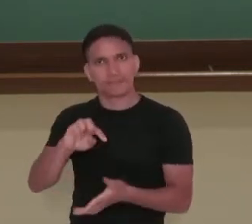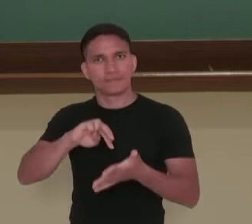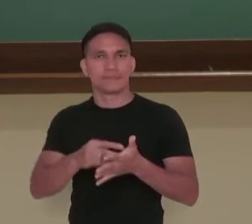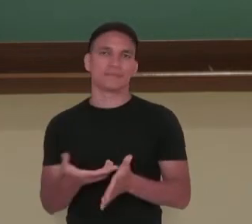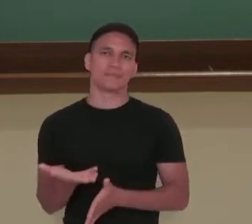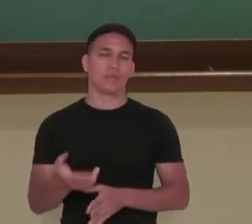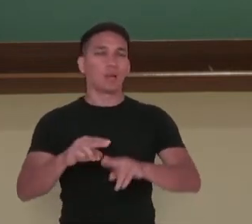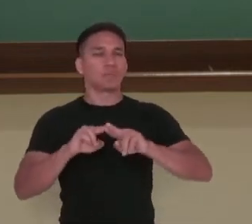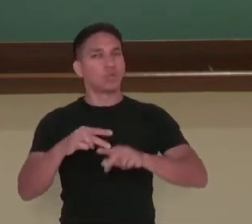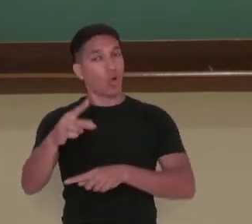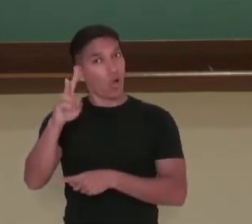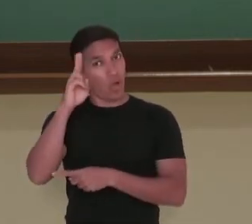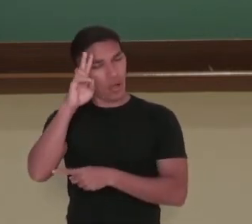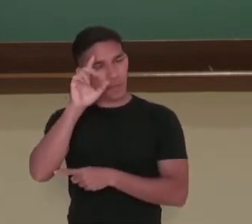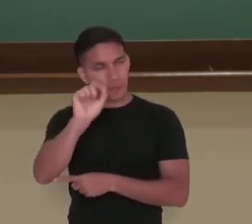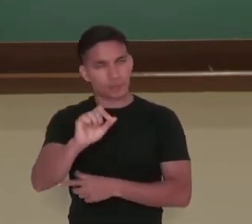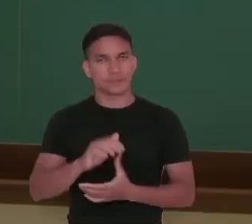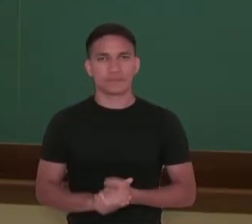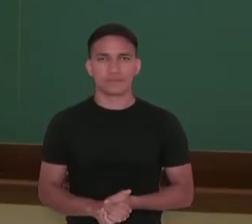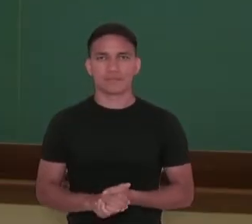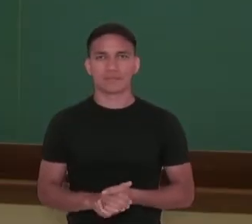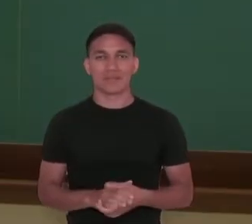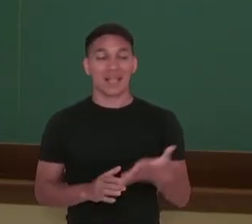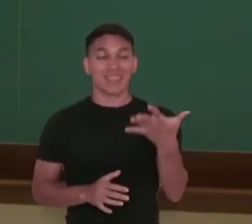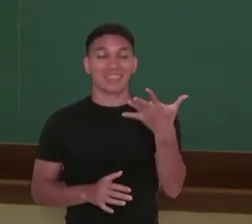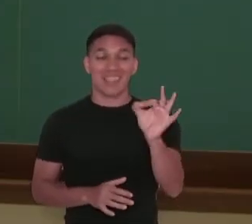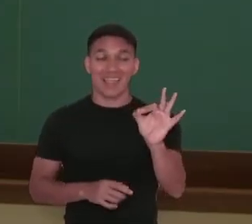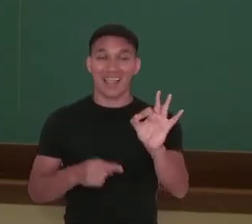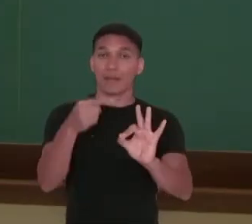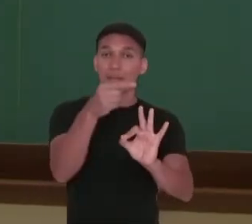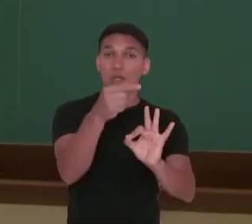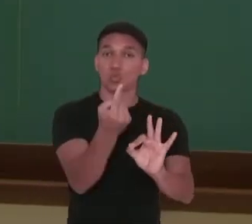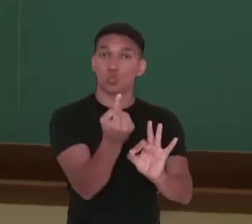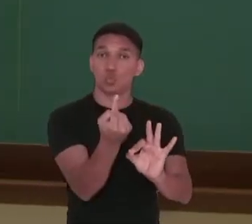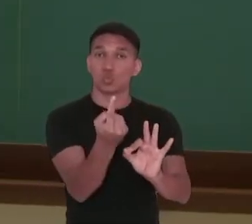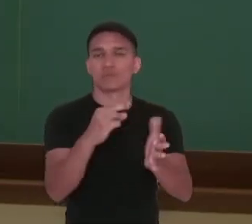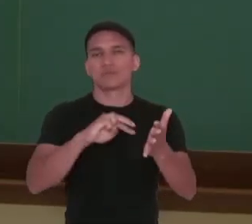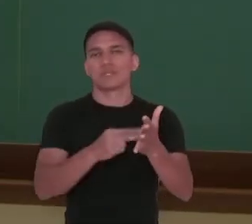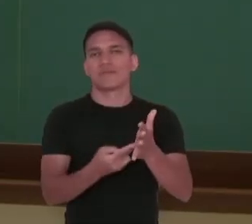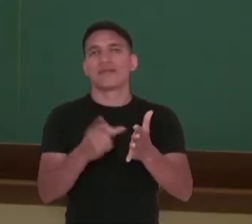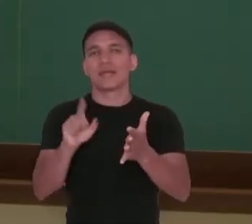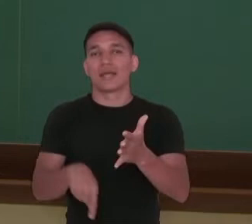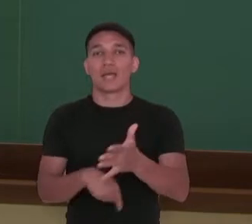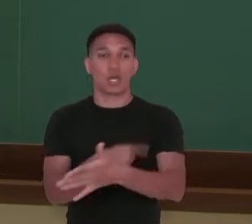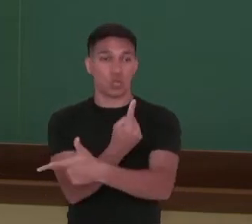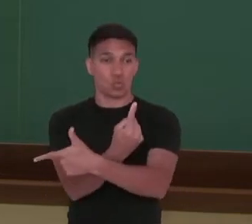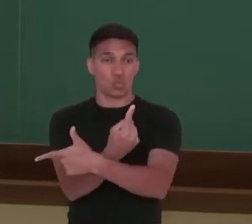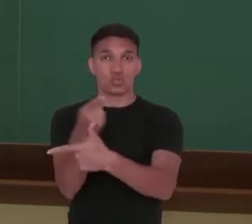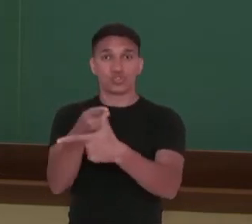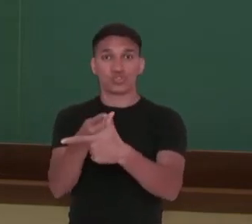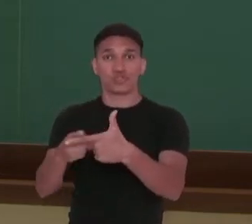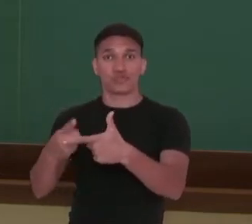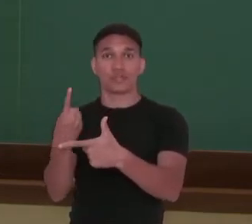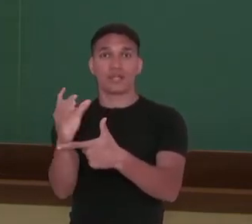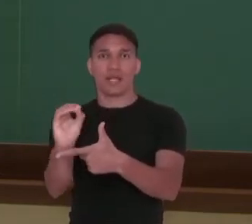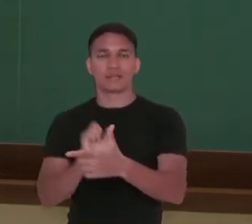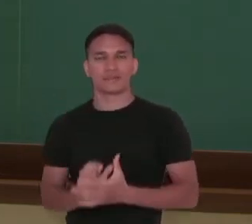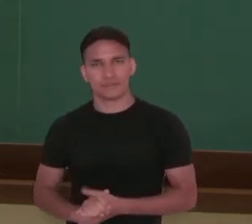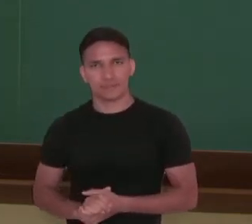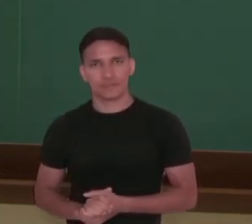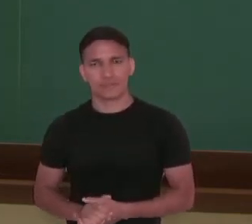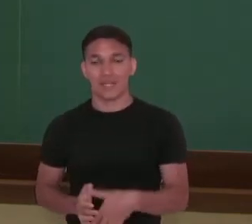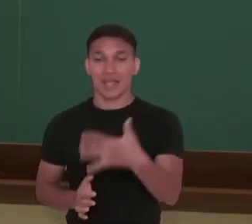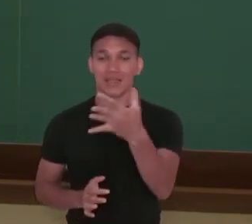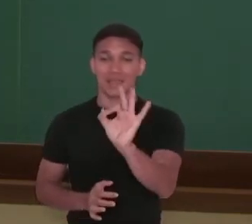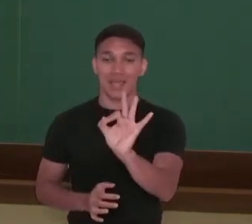Então, lembre-se, vem para cá. 10 na menos 1 é 1 dividido por 10. 10 na menos